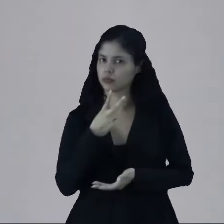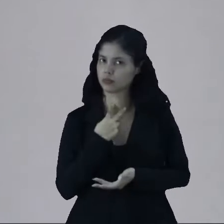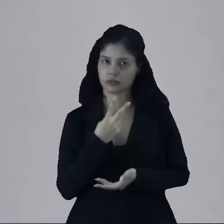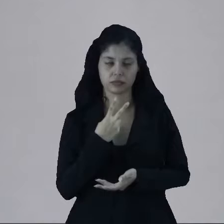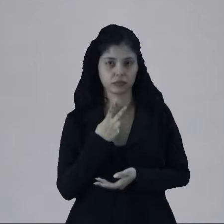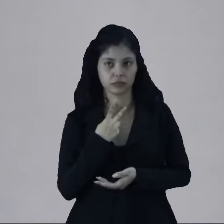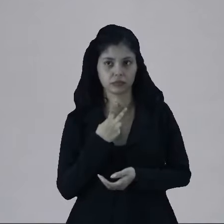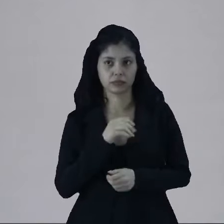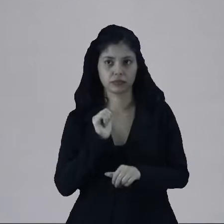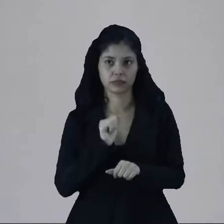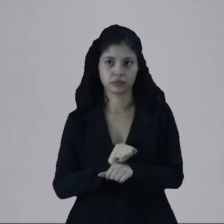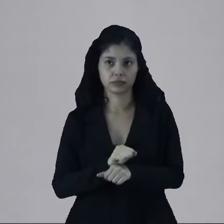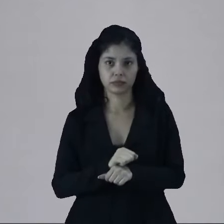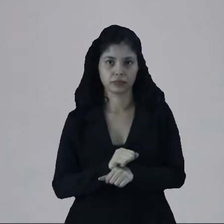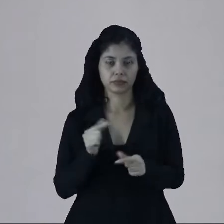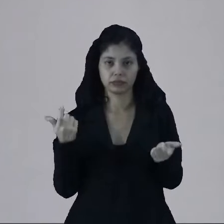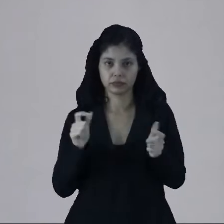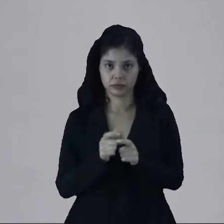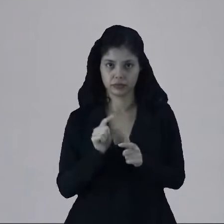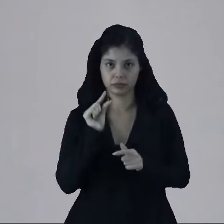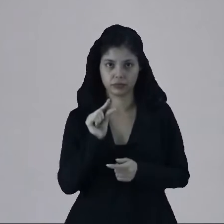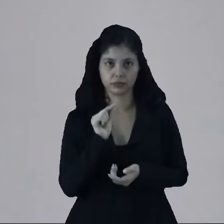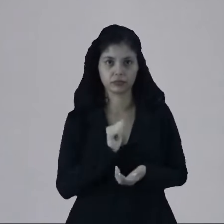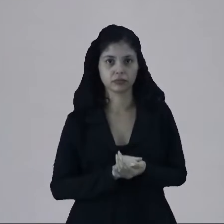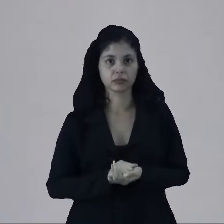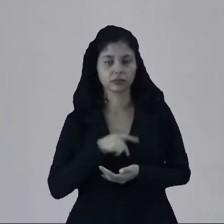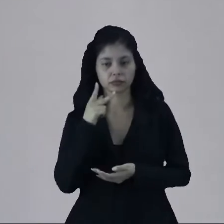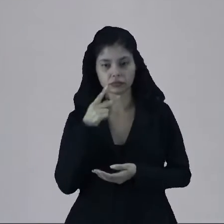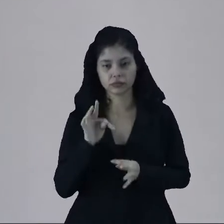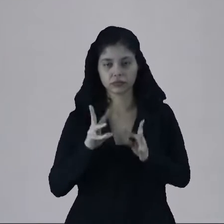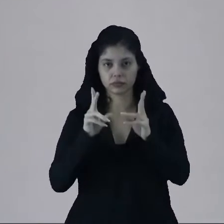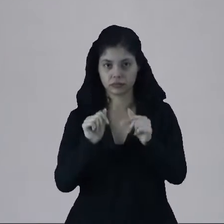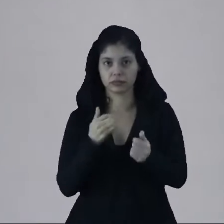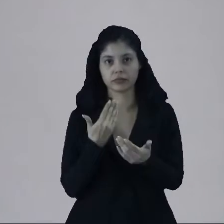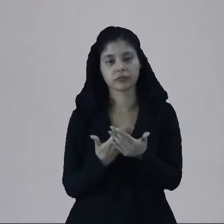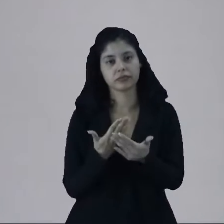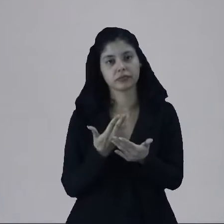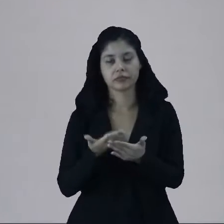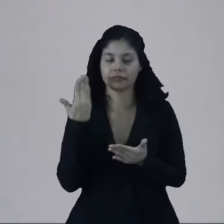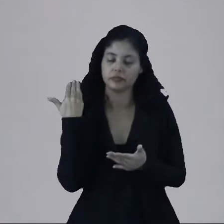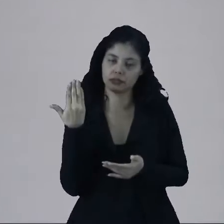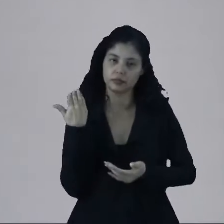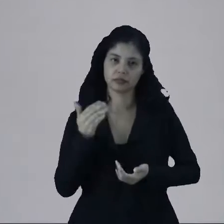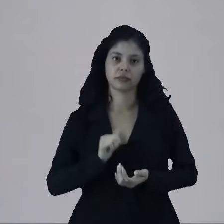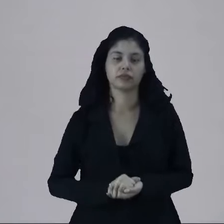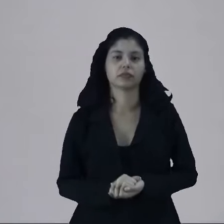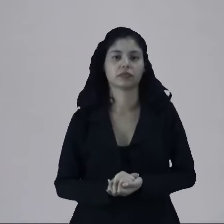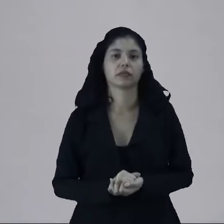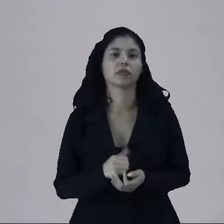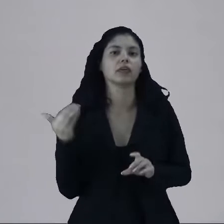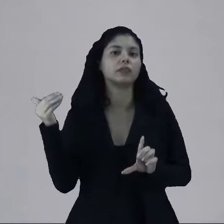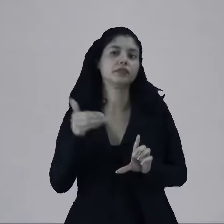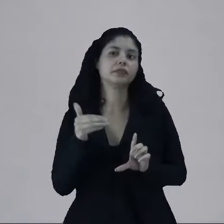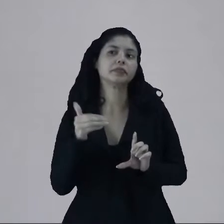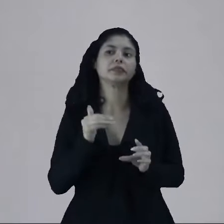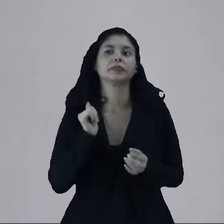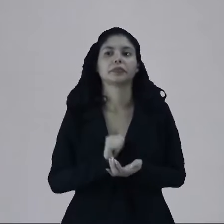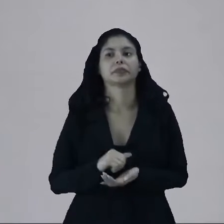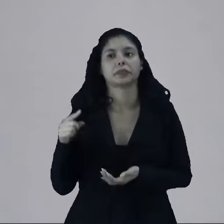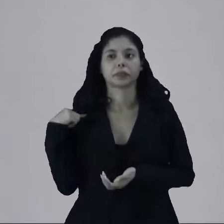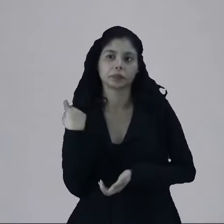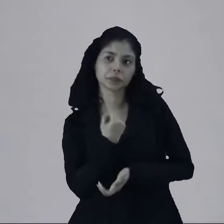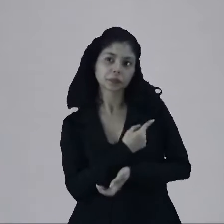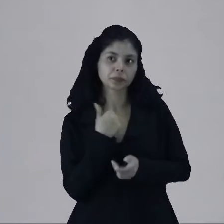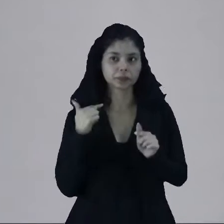posso ficar aqui nessa aula, o tempo é curto, falando sobre tudo isso. Então, vai lá na nossa aula passada, na nossa plataforma e acessa. Tá? Então, a